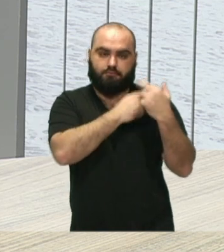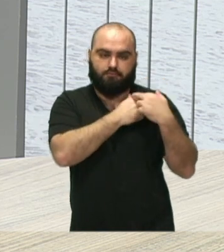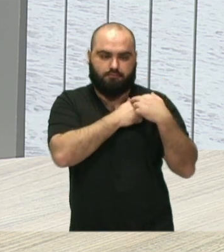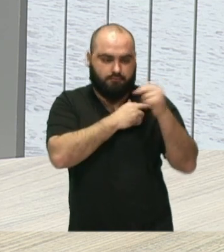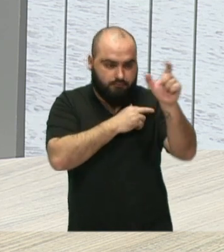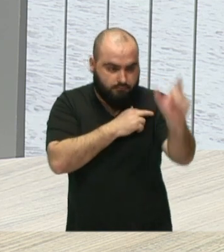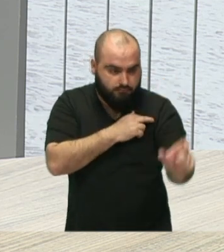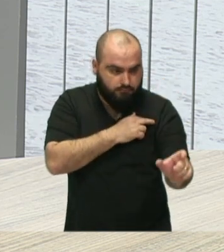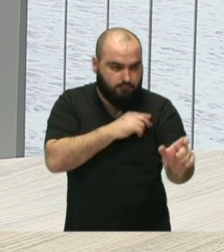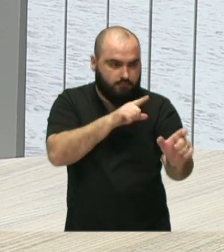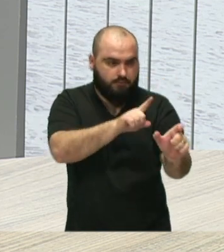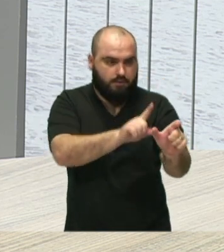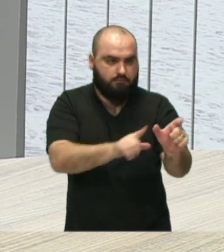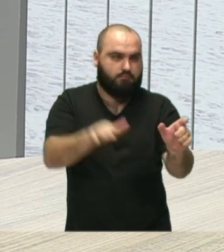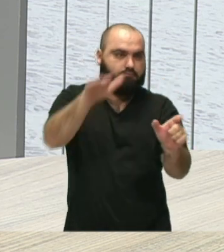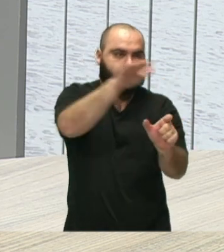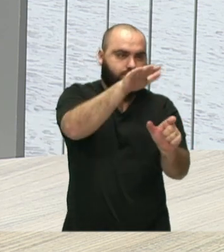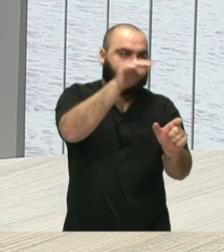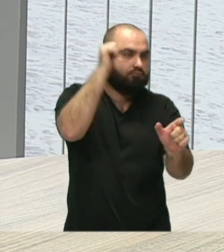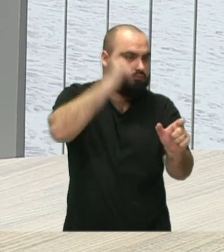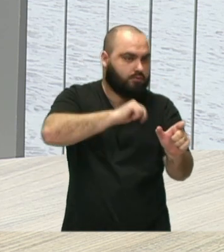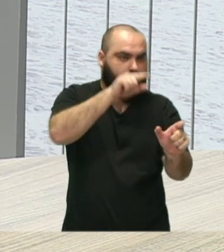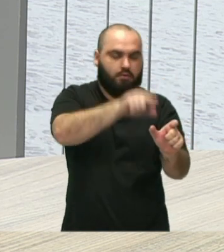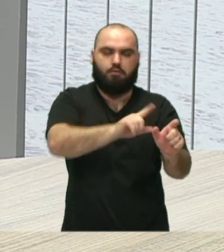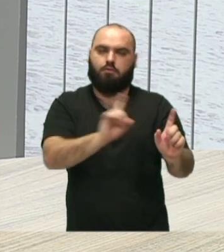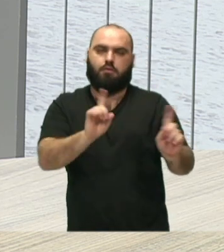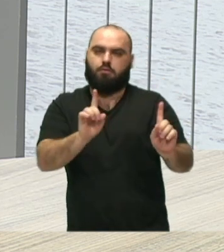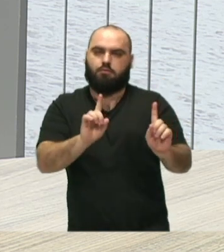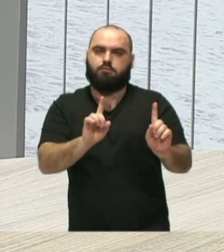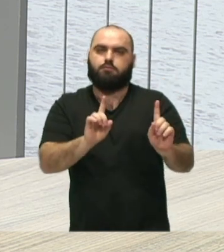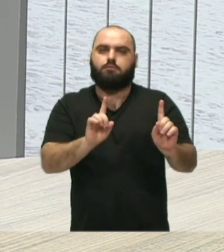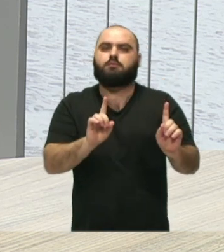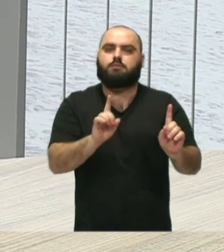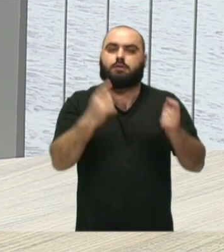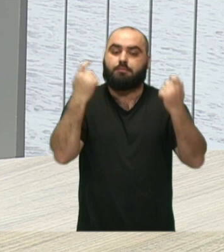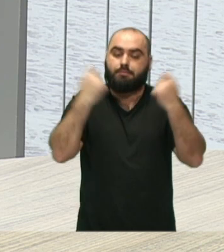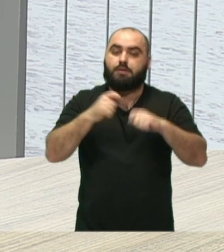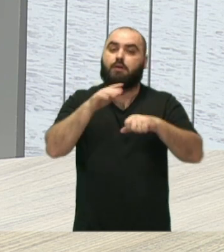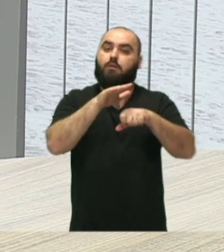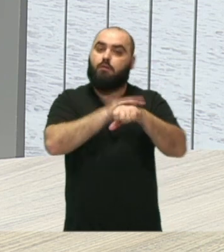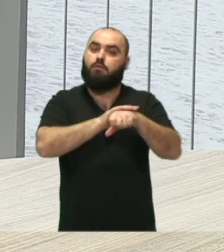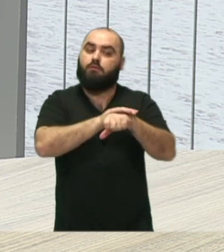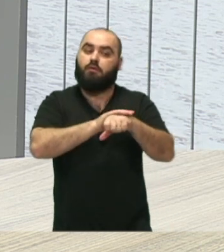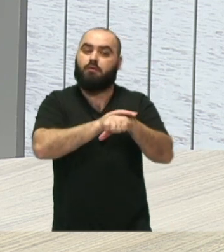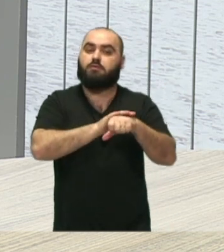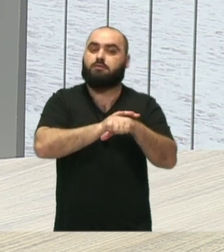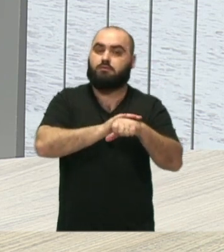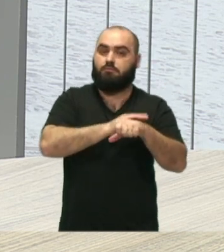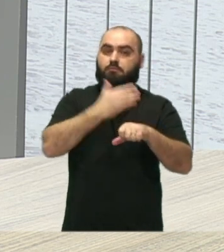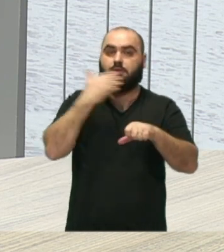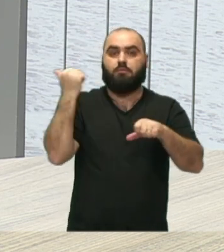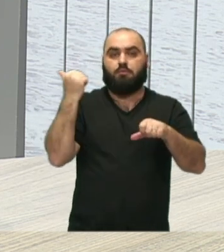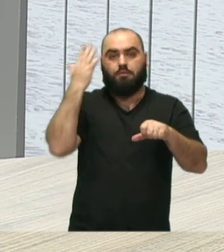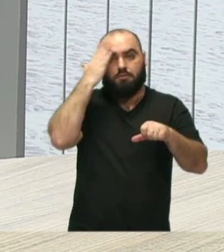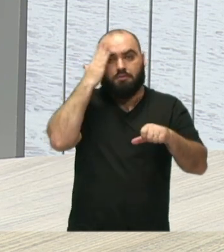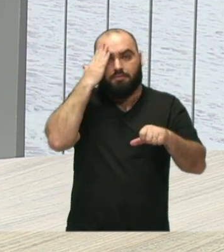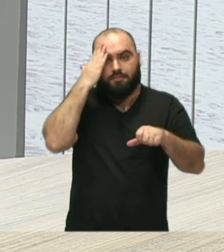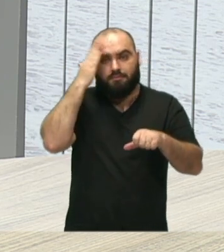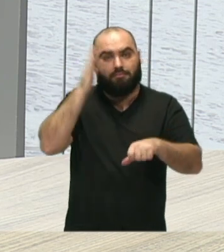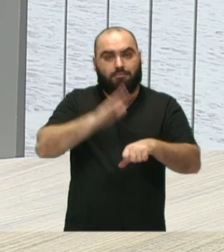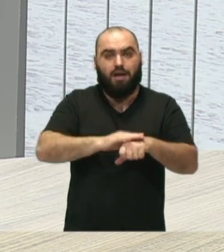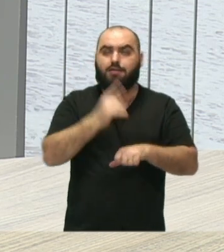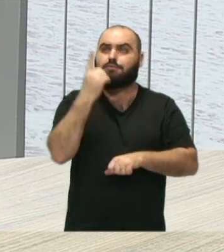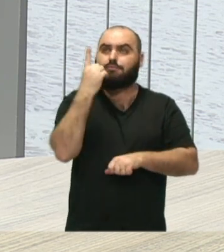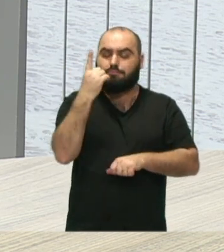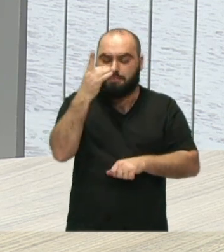responsabilizá-las por saltos homéricos. Eu acho que a possibilidade de conversa delas vai ser maior. E é aquela história, trazer mais uma